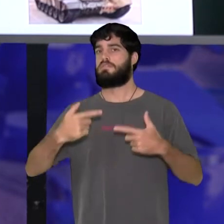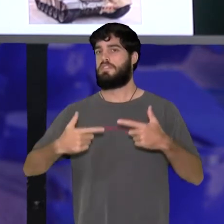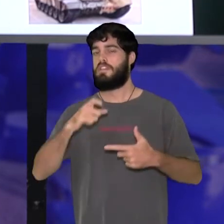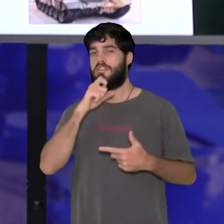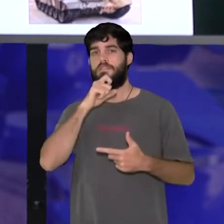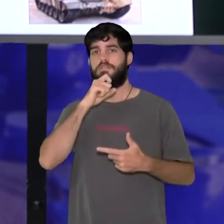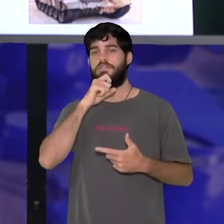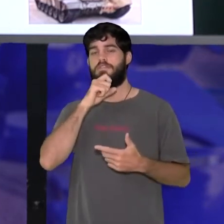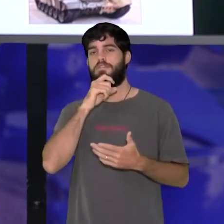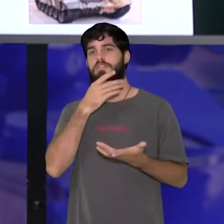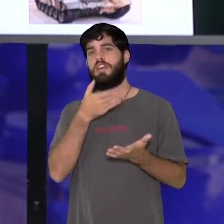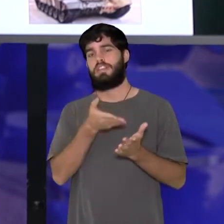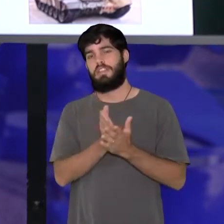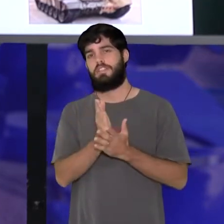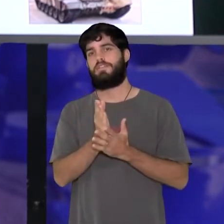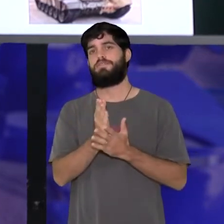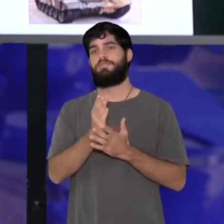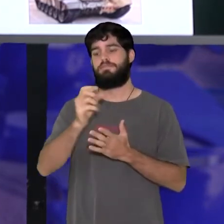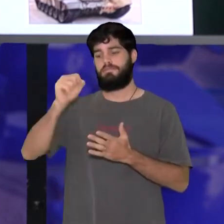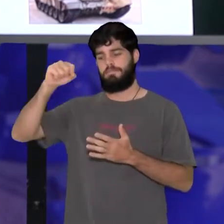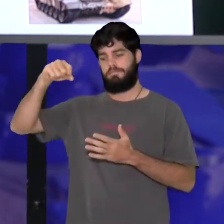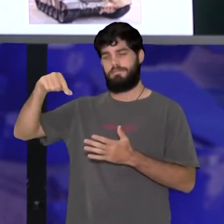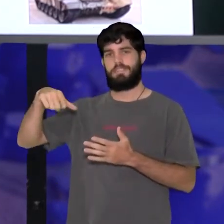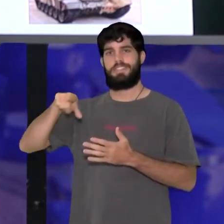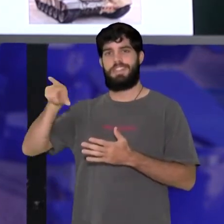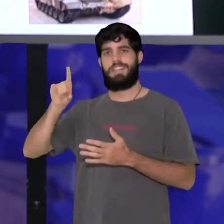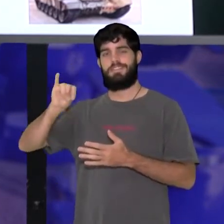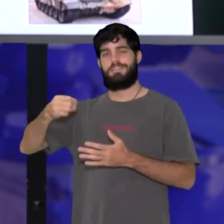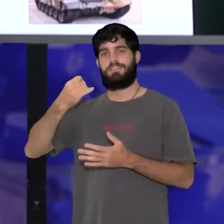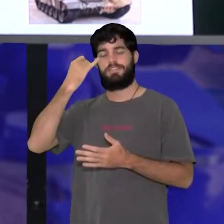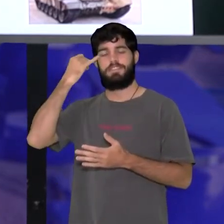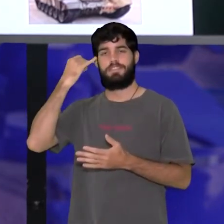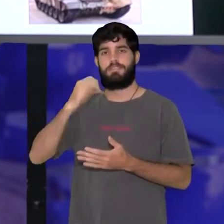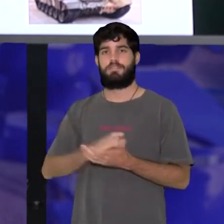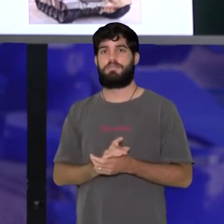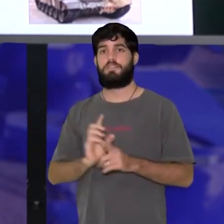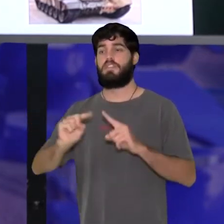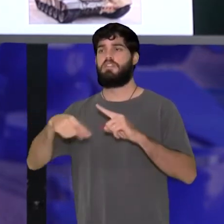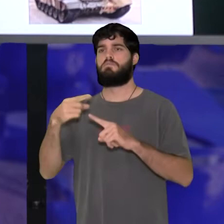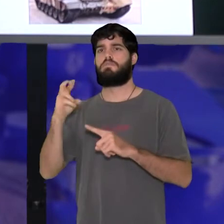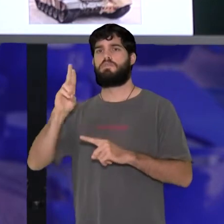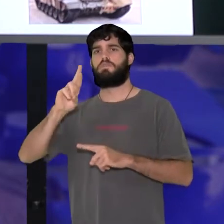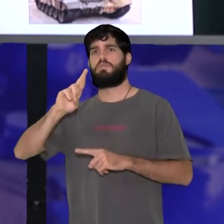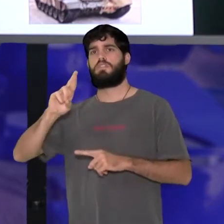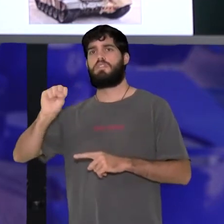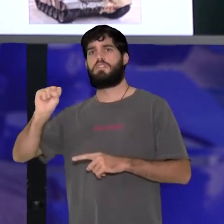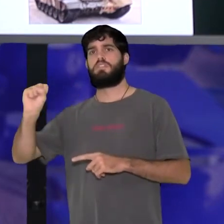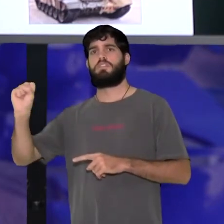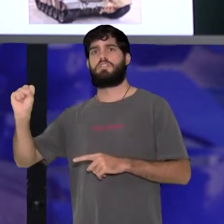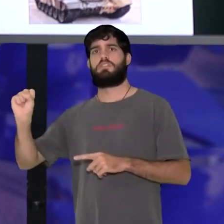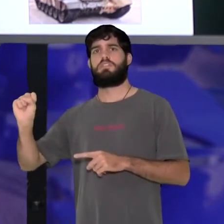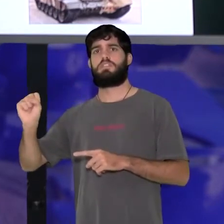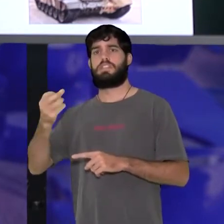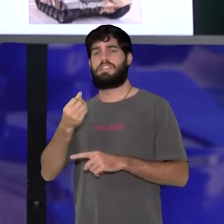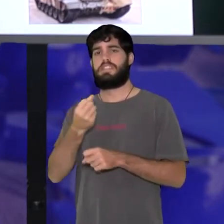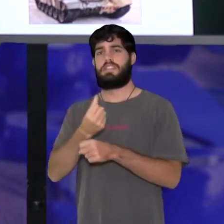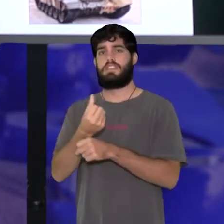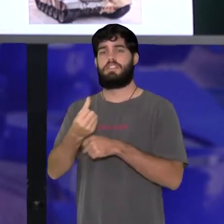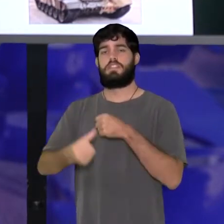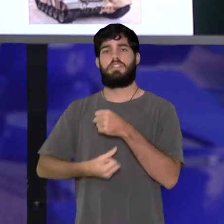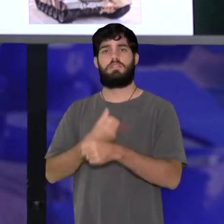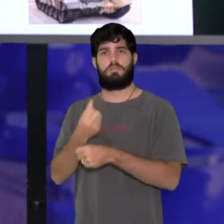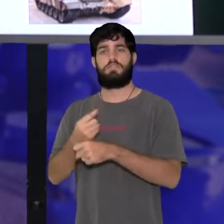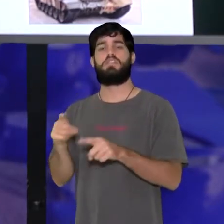Guerra com o lançamento das bombas. Mas aí a União Soviética, 6 anos depois, também já tinha produzido sua bomba